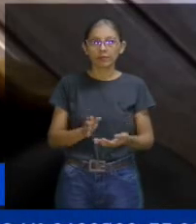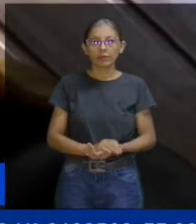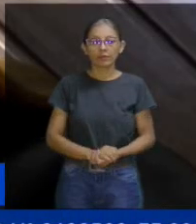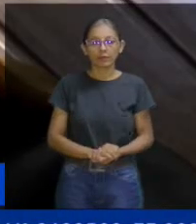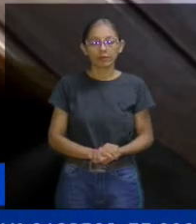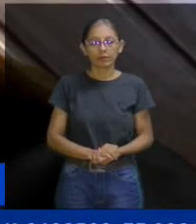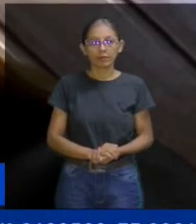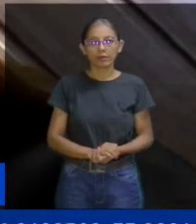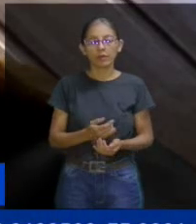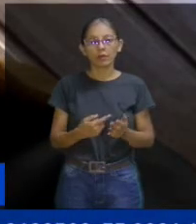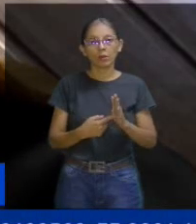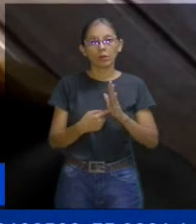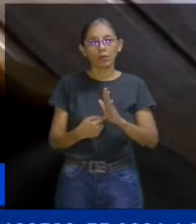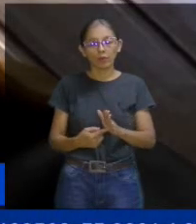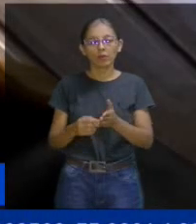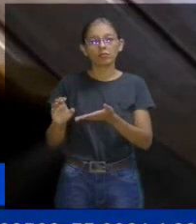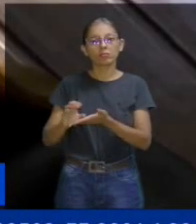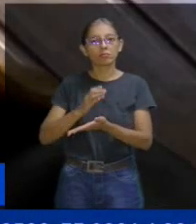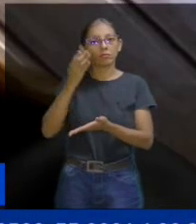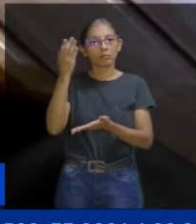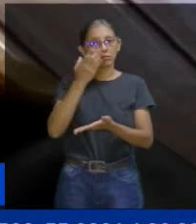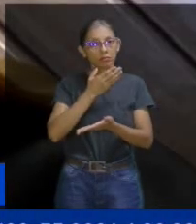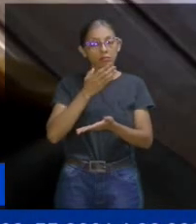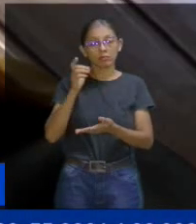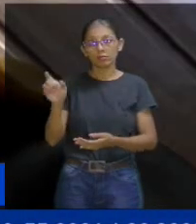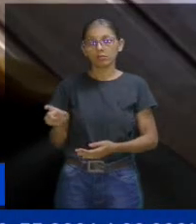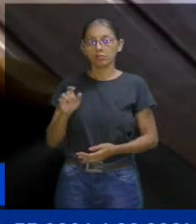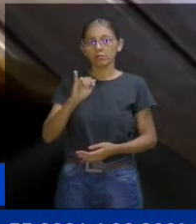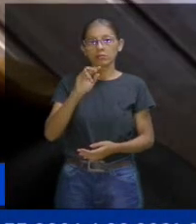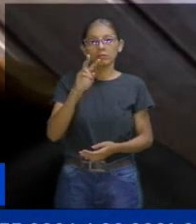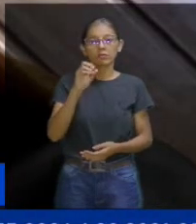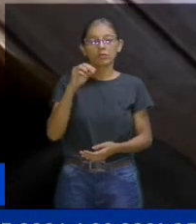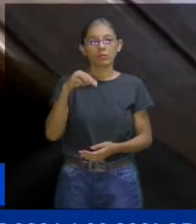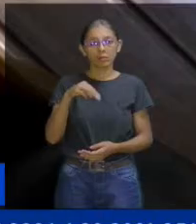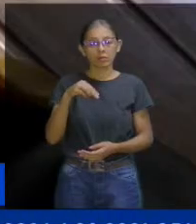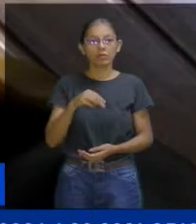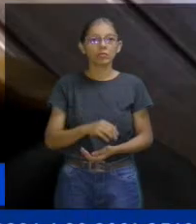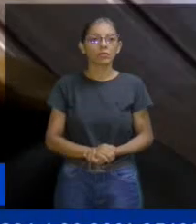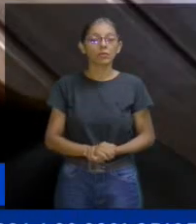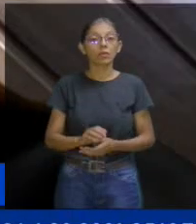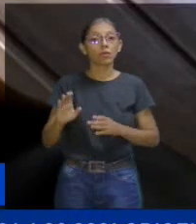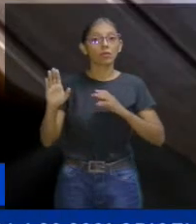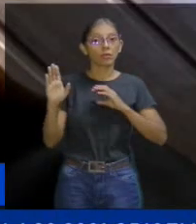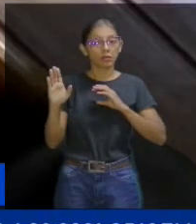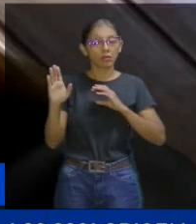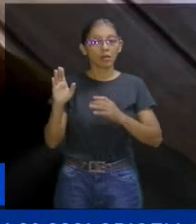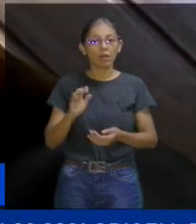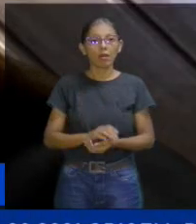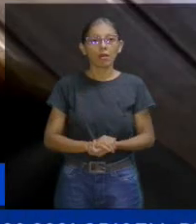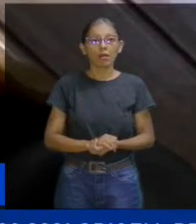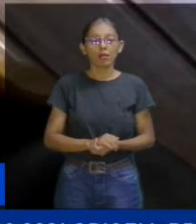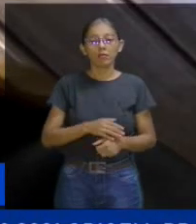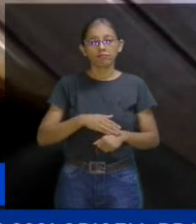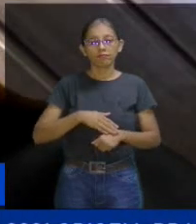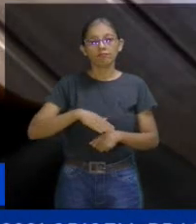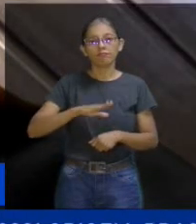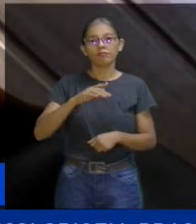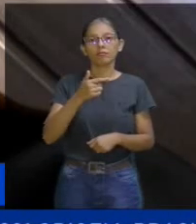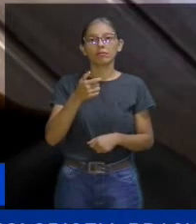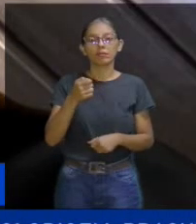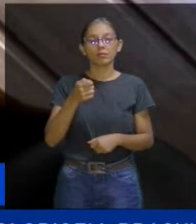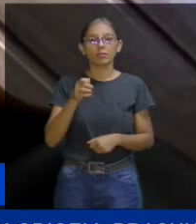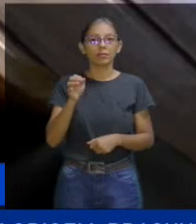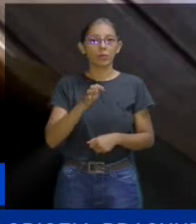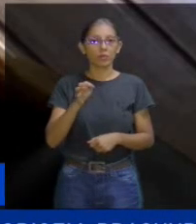ressalvas as contas de campanha de Ivan Penha, por considerar que o candidato ele extrapolou o limite de 20% do total dos gastos com aluguel de